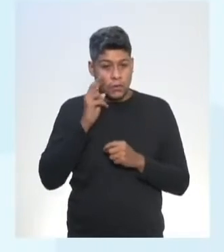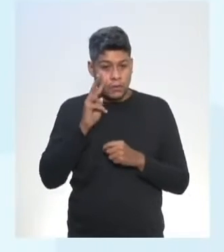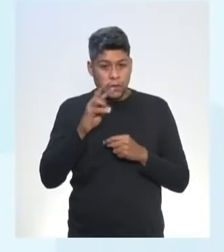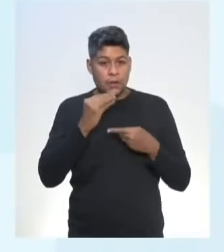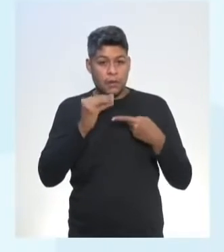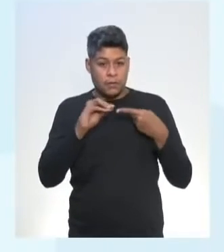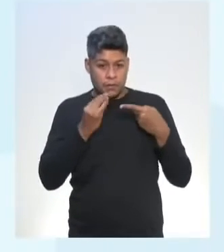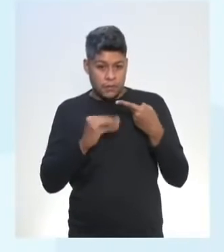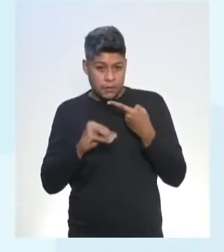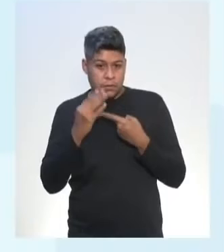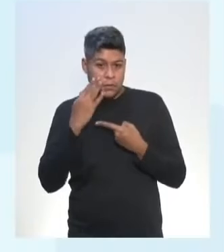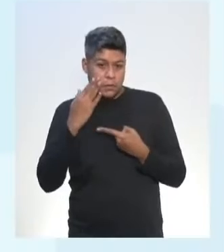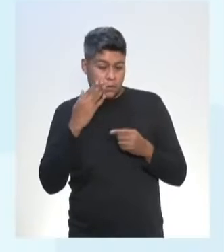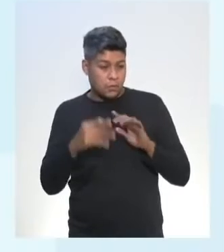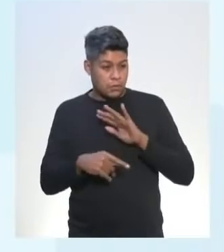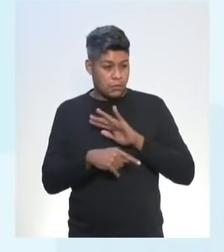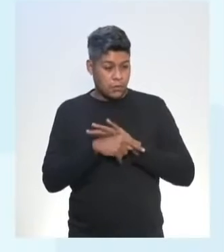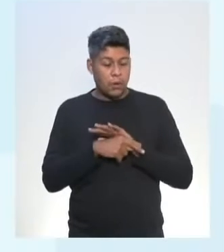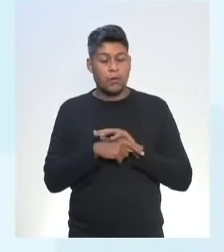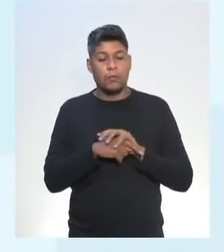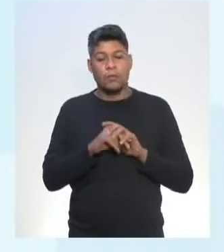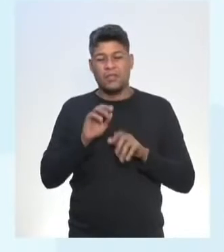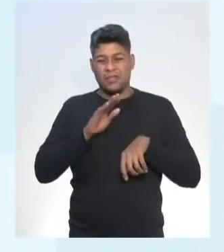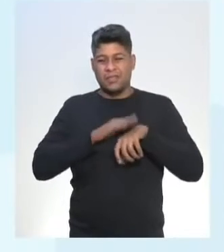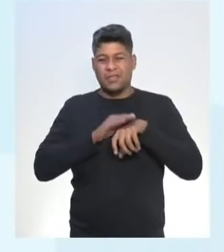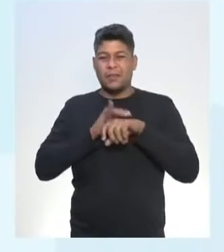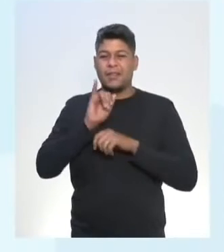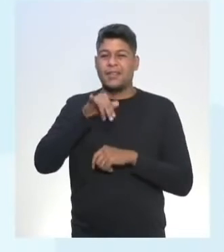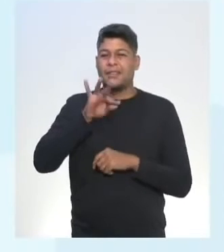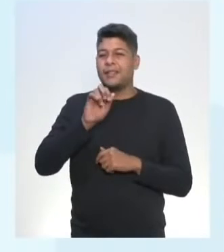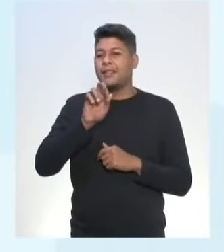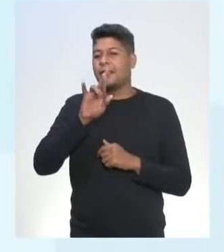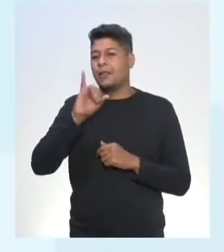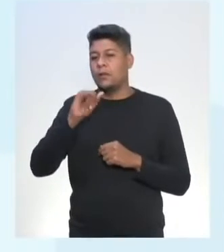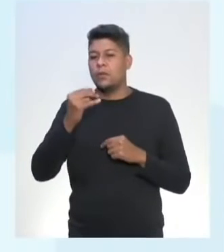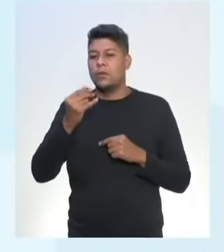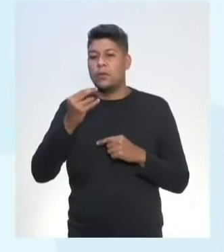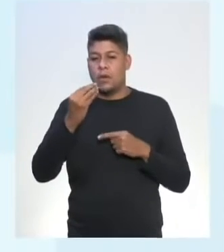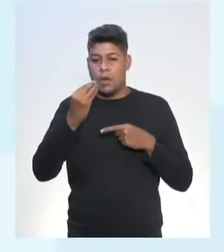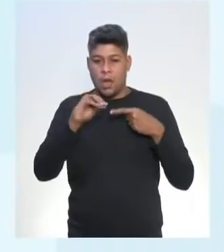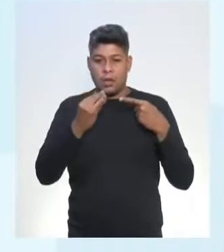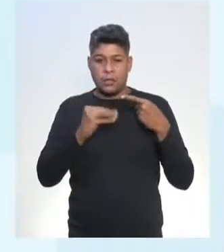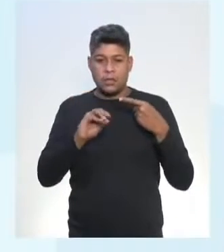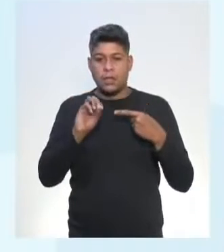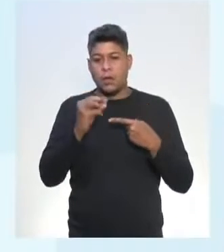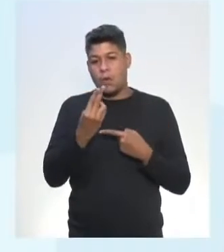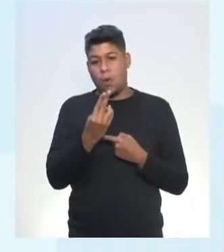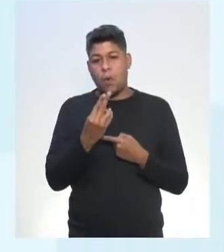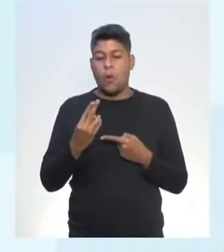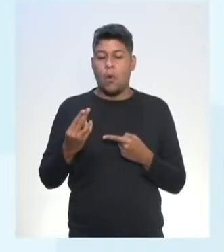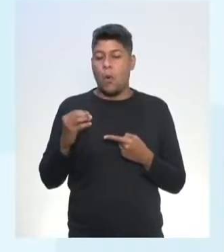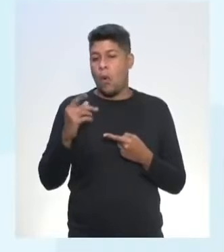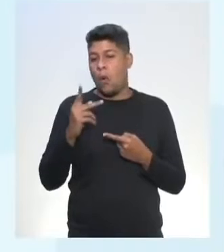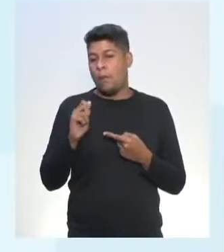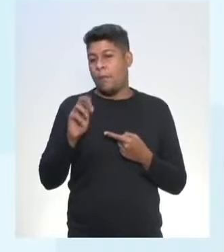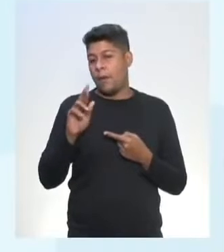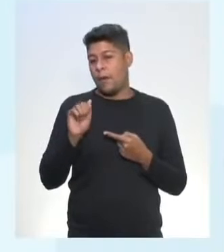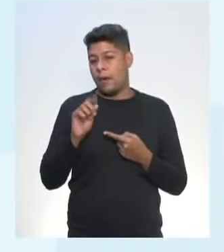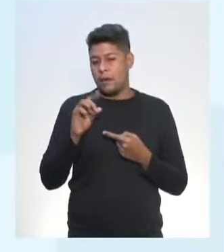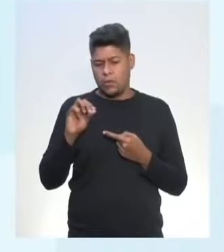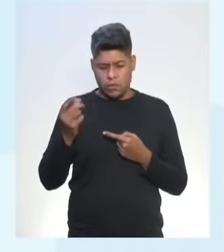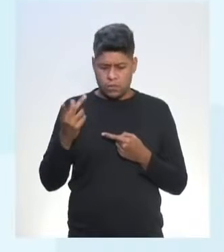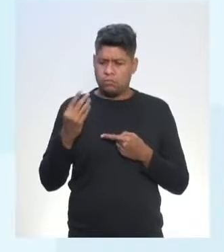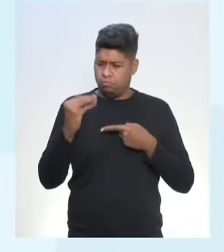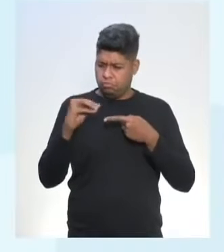fração é Jonas tá parte de inteiros resultado da divisão razão e operador trabalha-se muito fração né